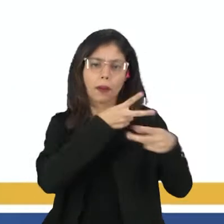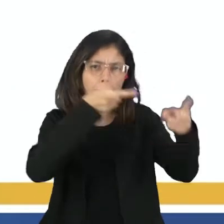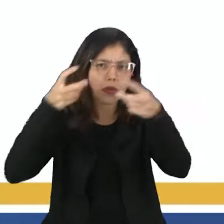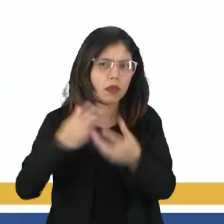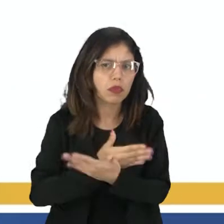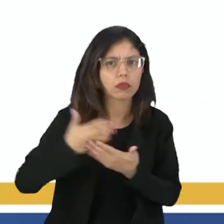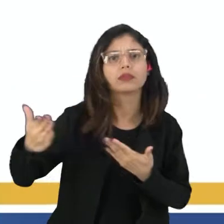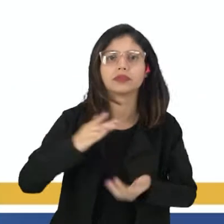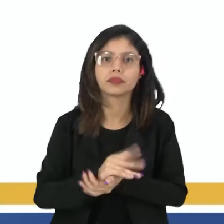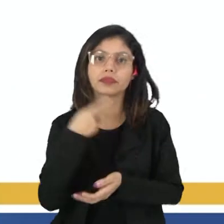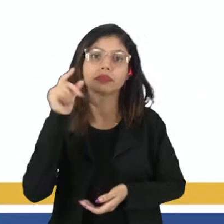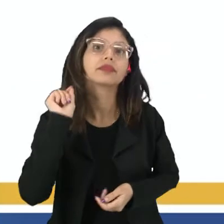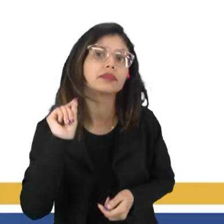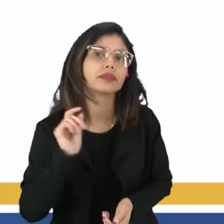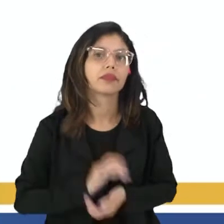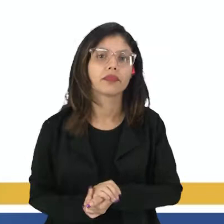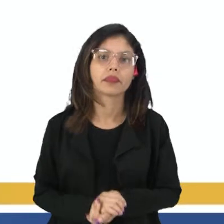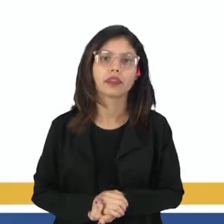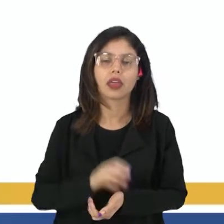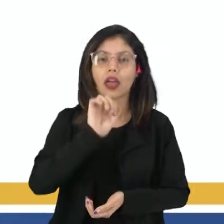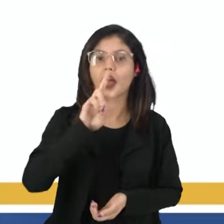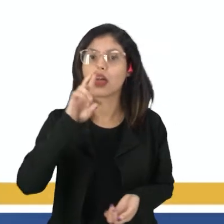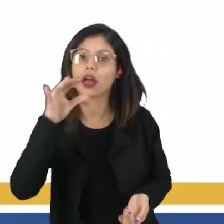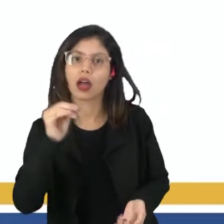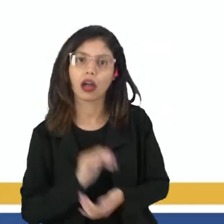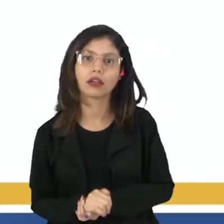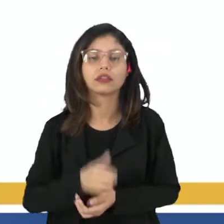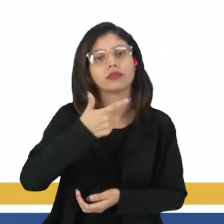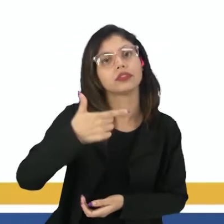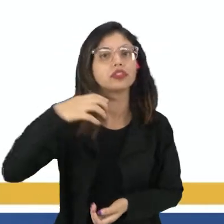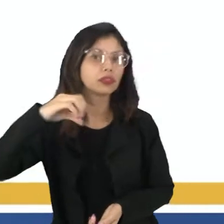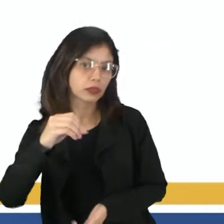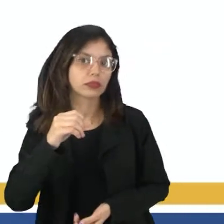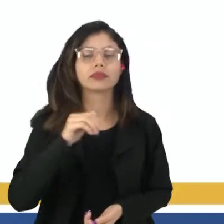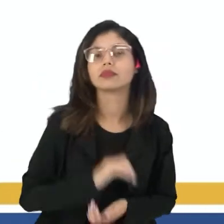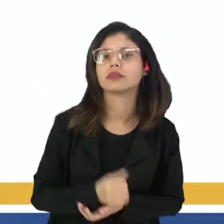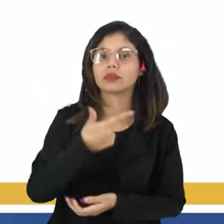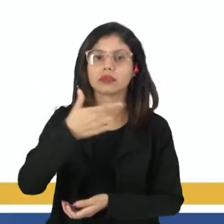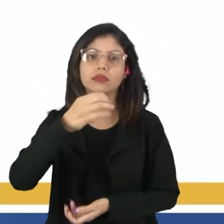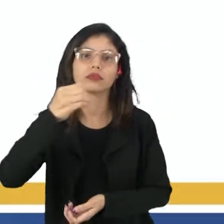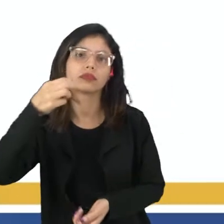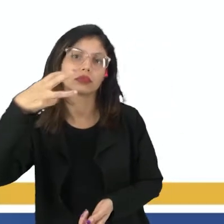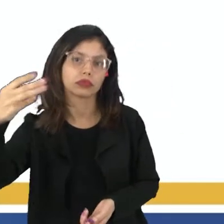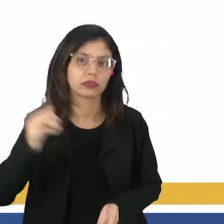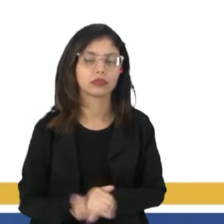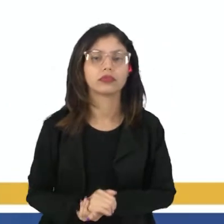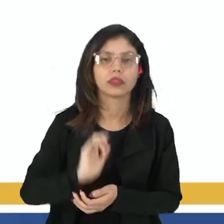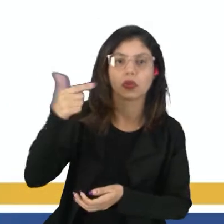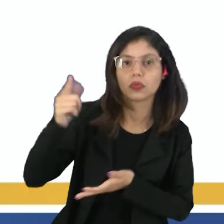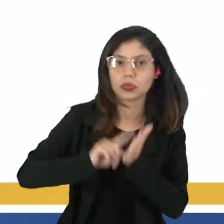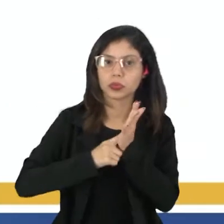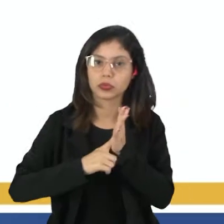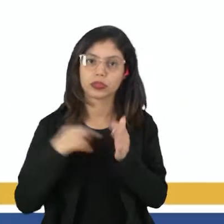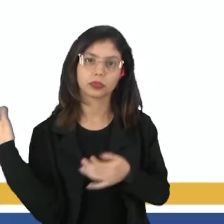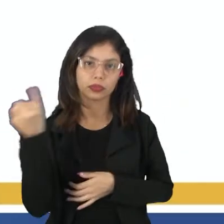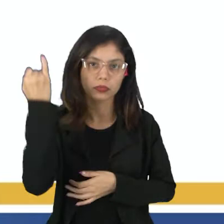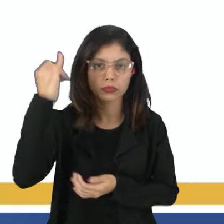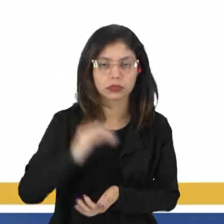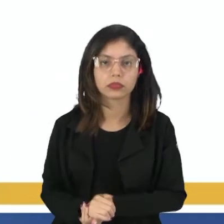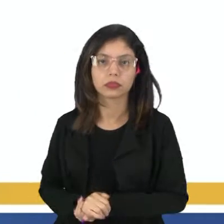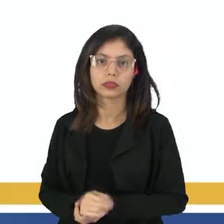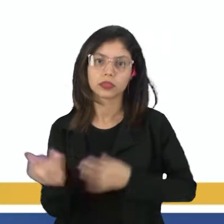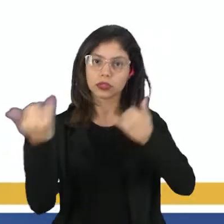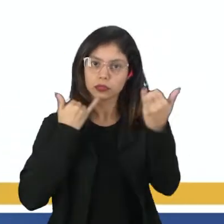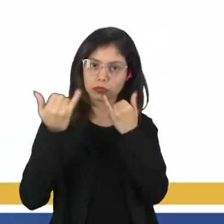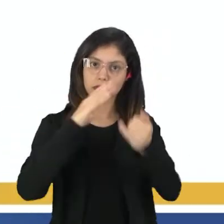percebe lá no começo, que diz assim, ó, Acaraú, 29 de abril de 2013. Outro ponto importante é